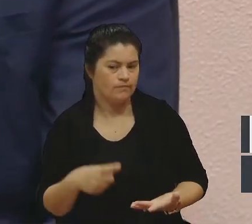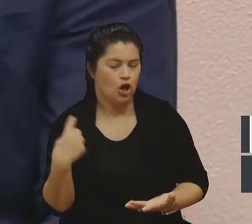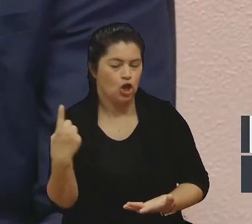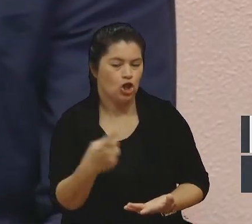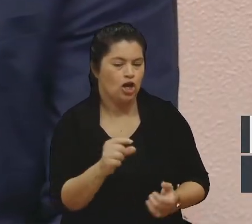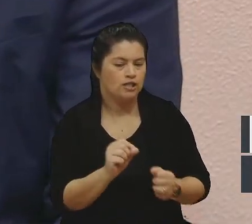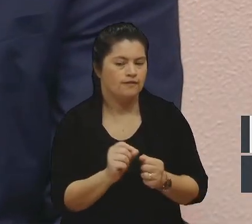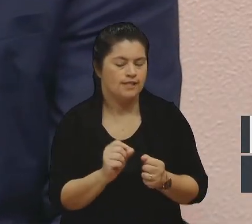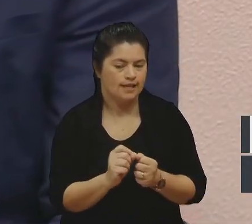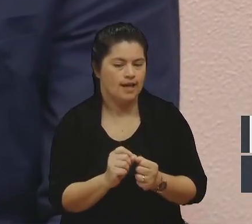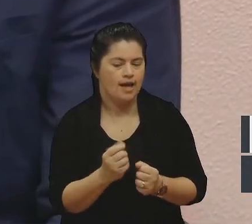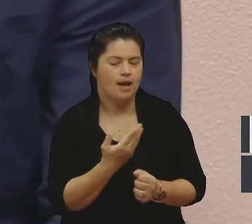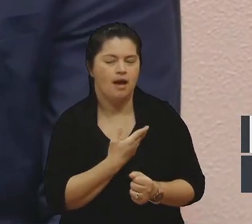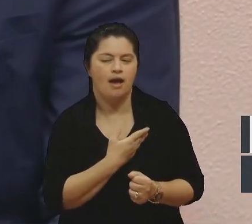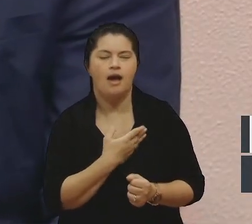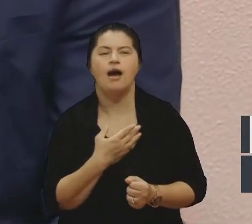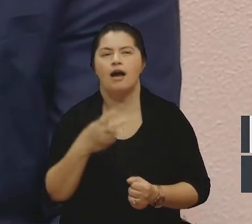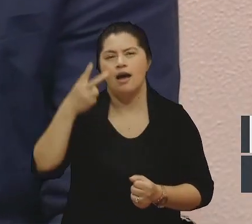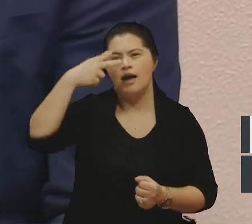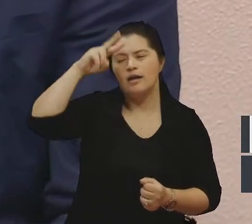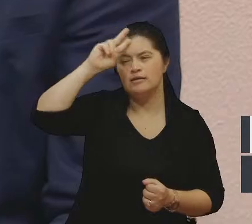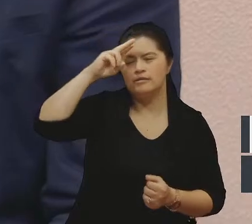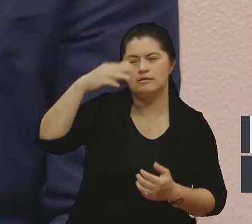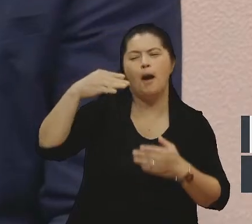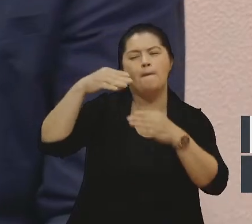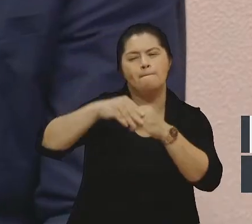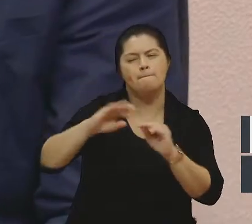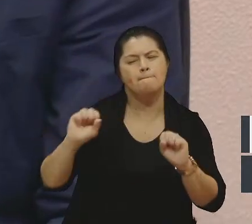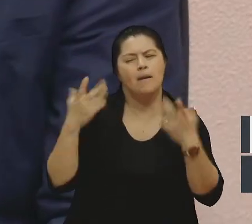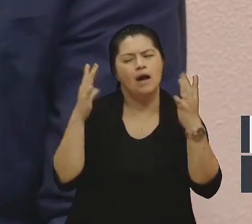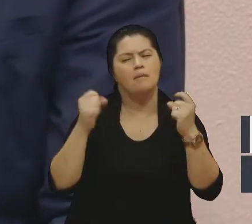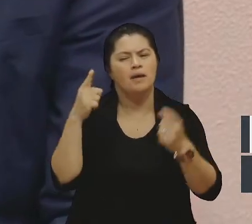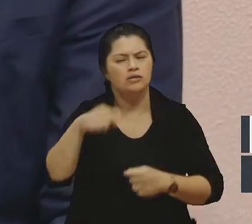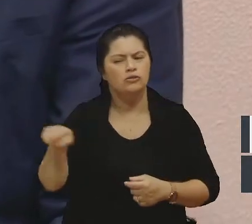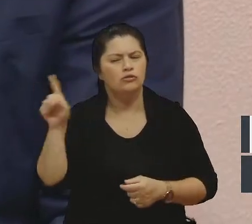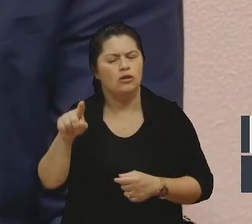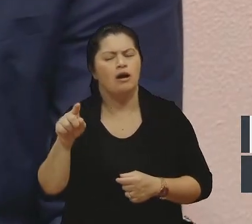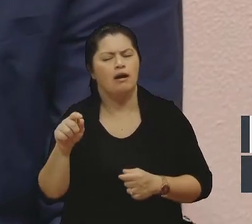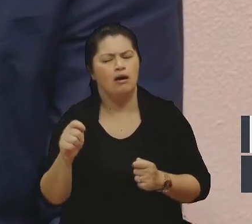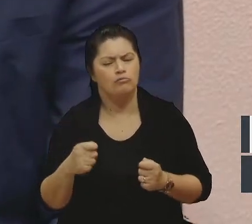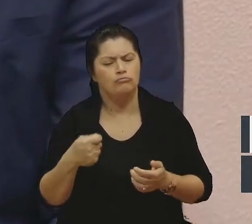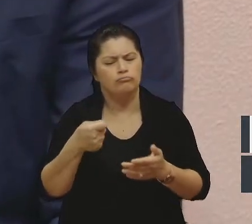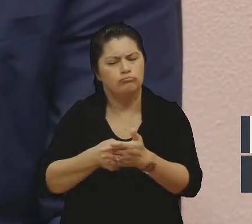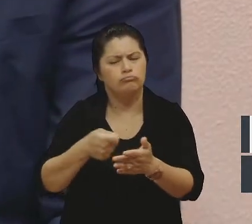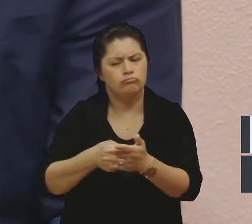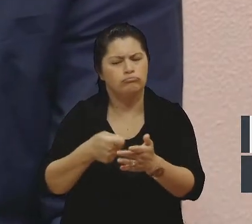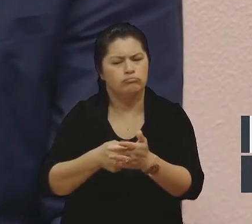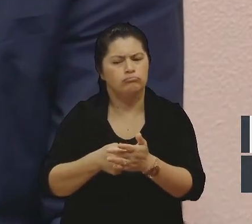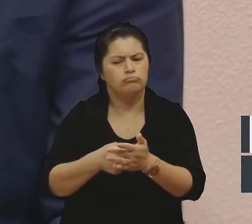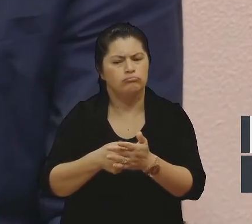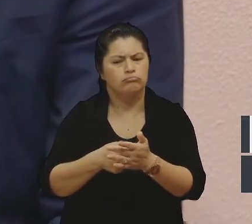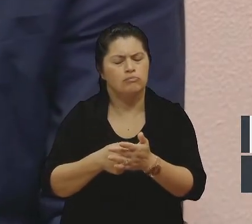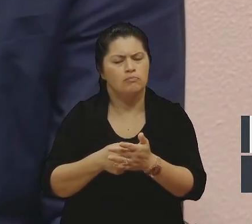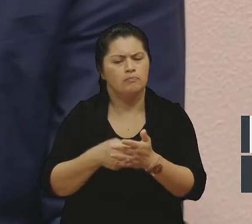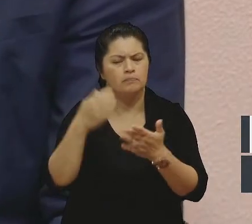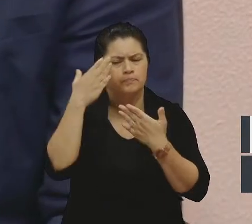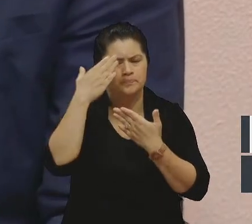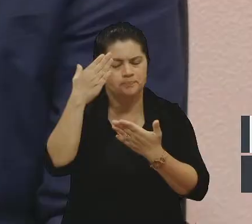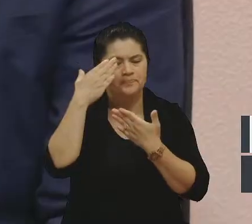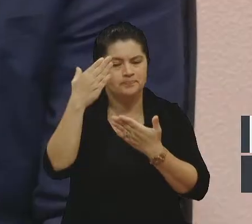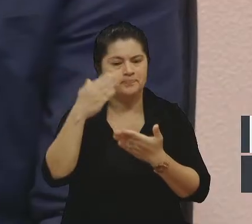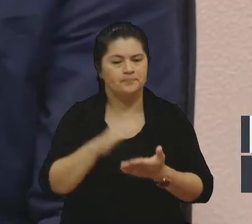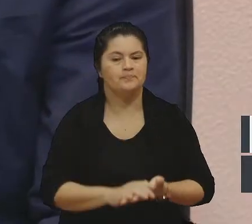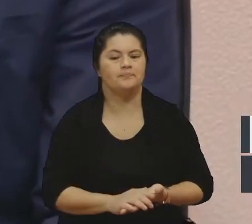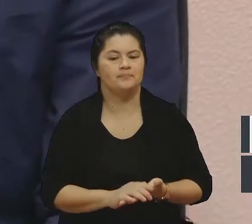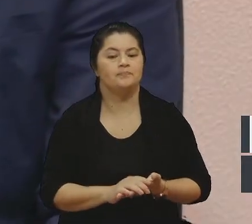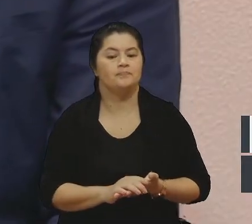meu amigo Edson. E quero te parabenizar por isso e agradecer o empenho dos vereadores que estão na comissão, presidida por